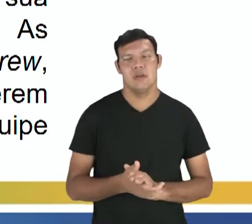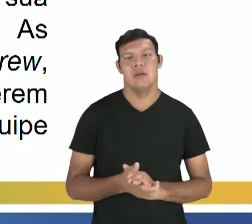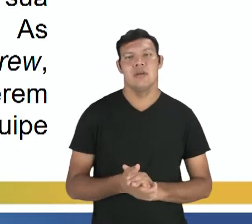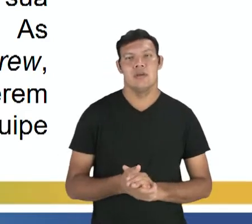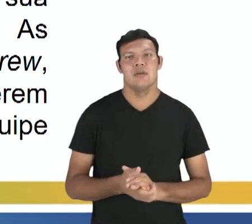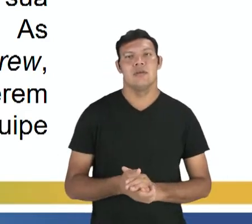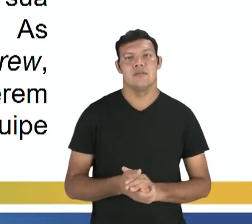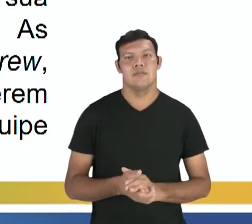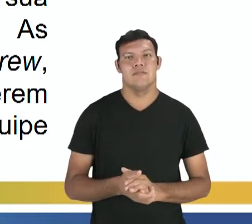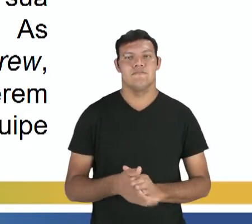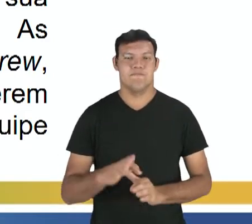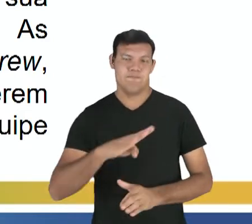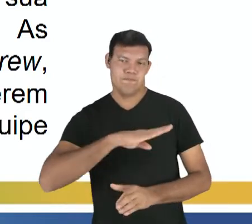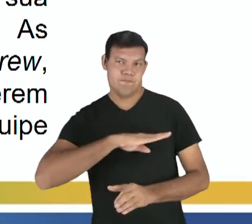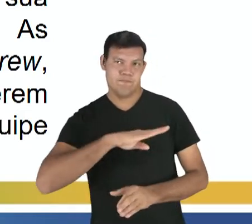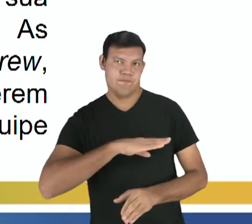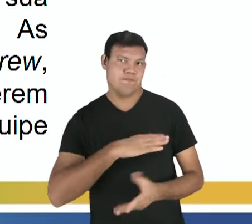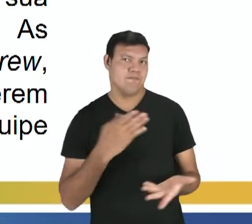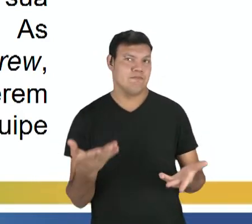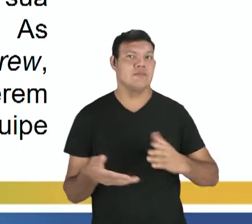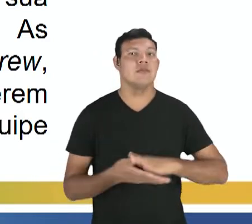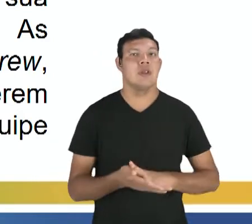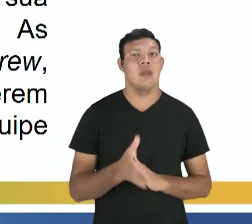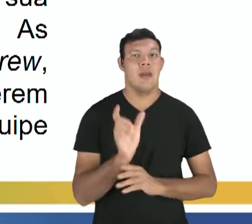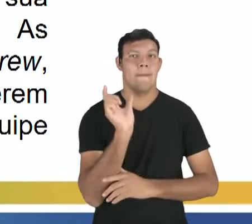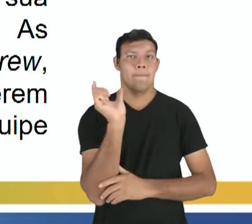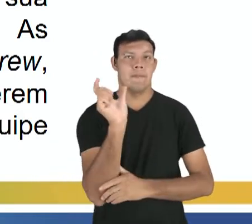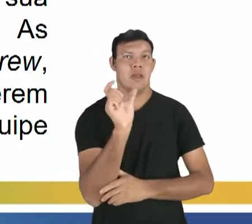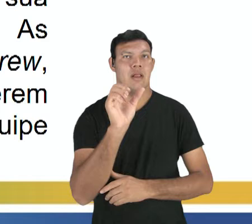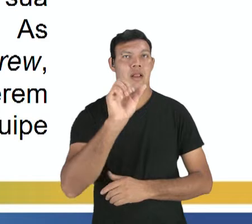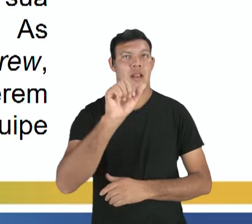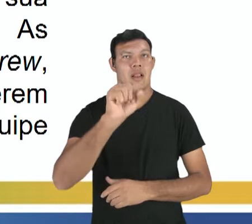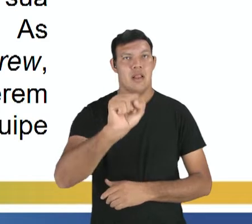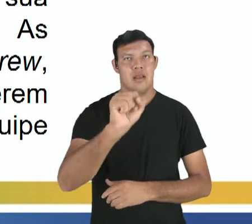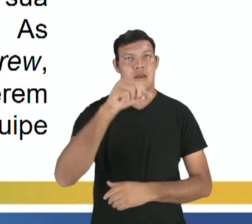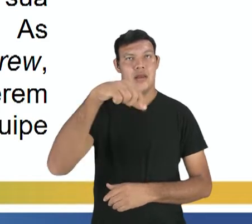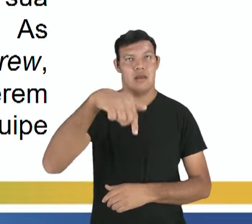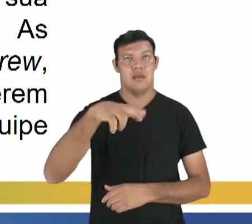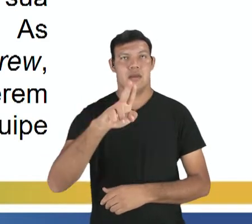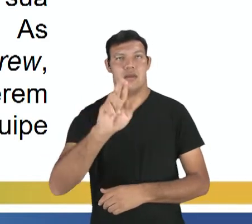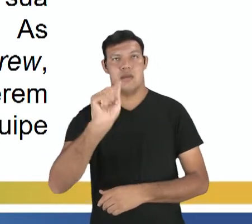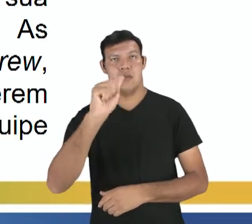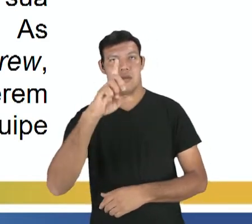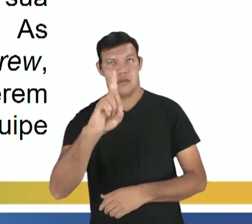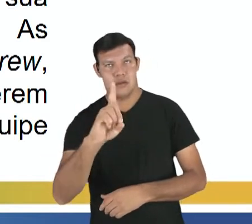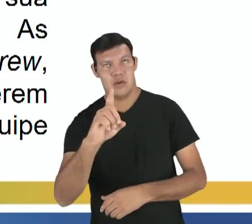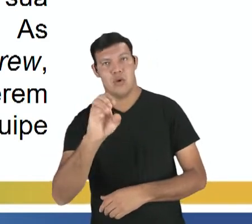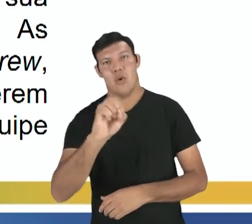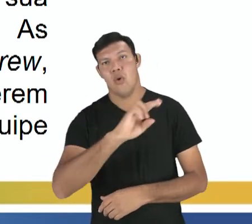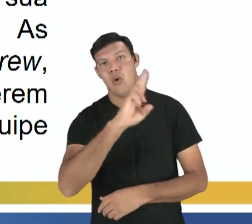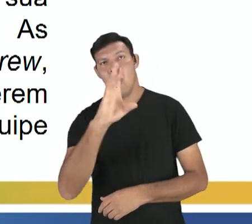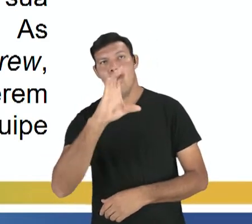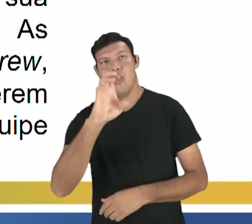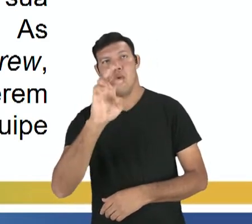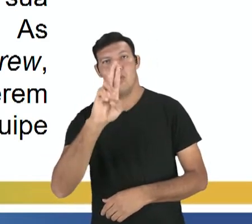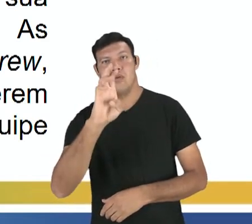sua turma. Tá? Então, as palavras squad e crew, traduzidas literalmente, querem